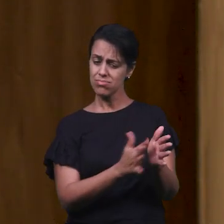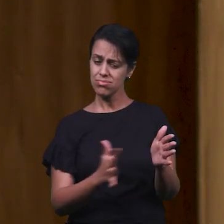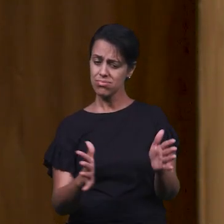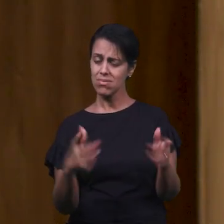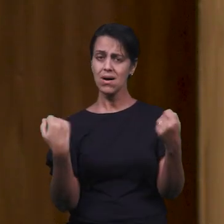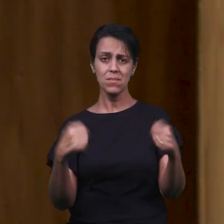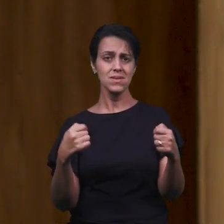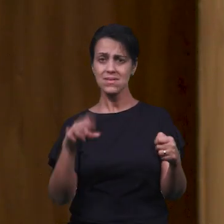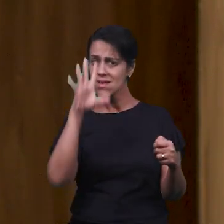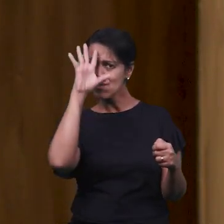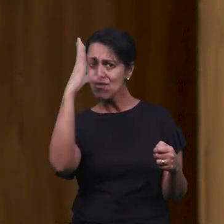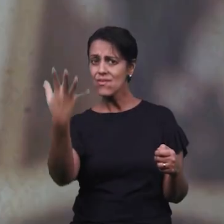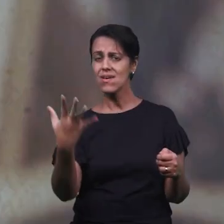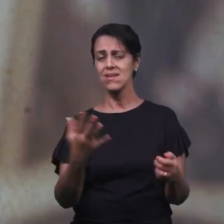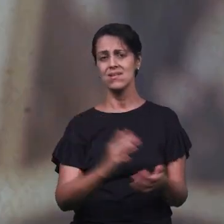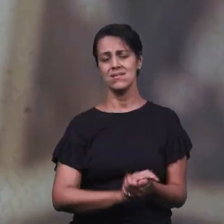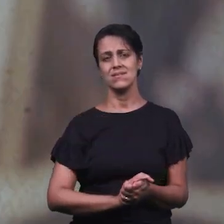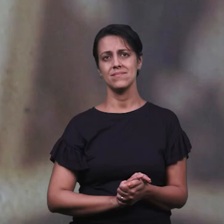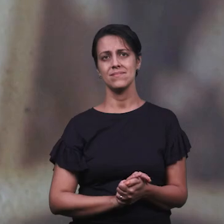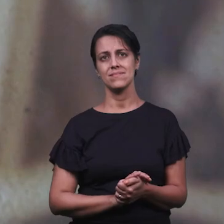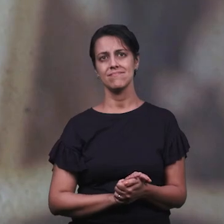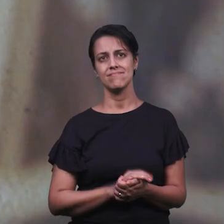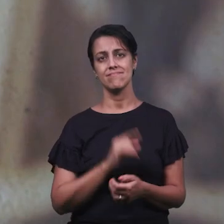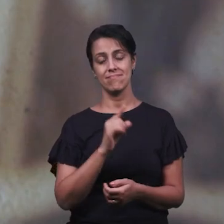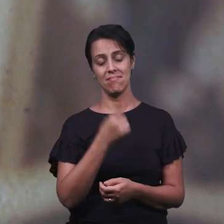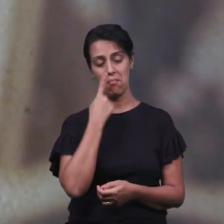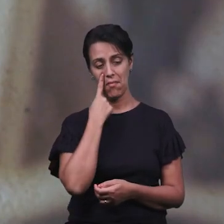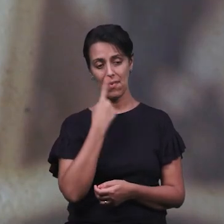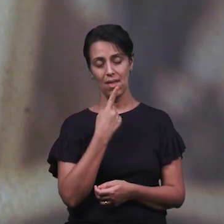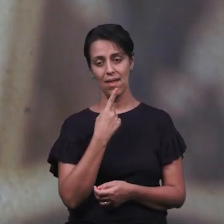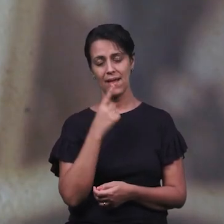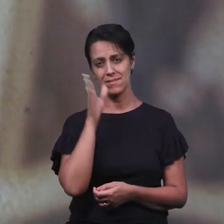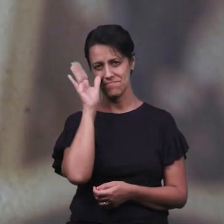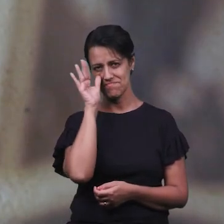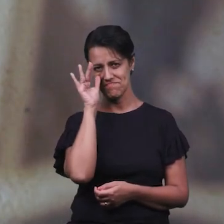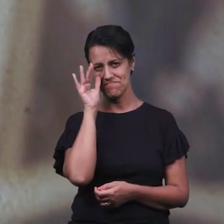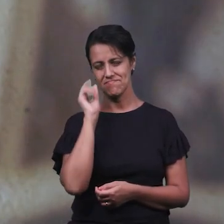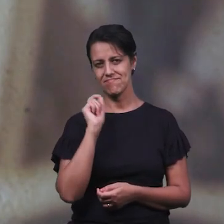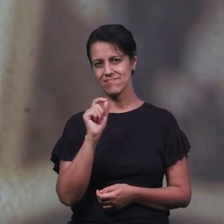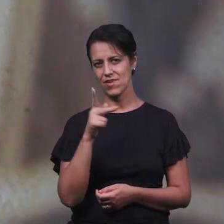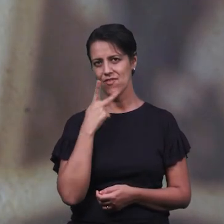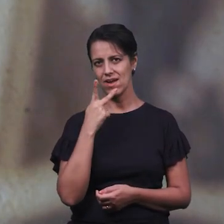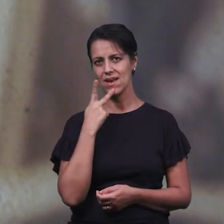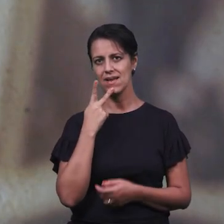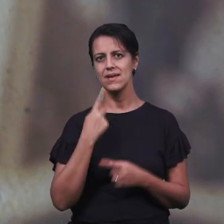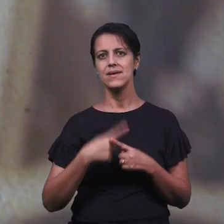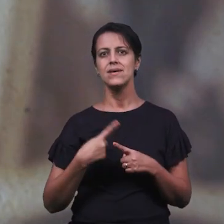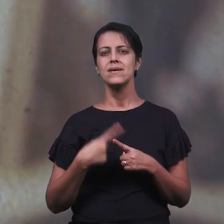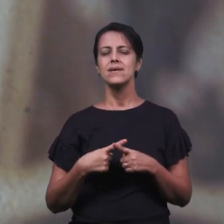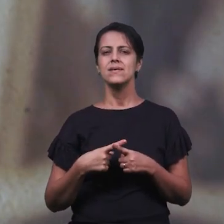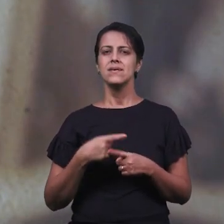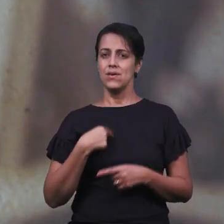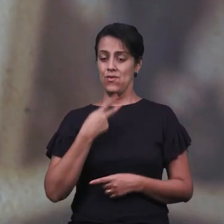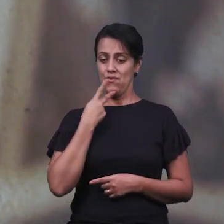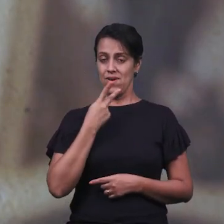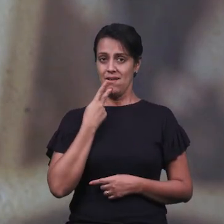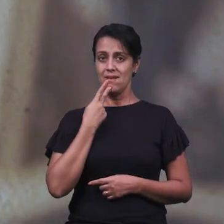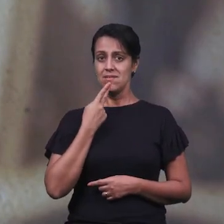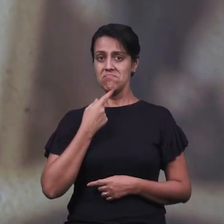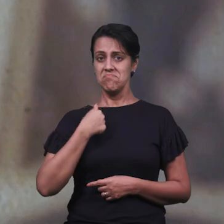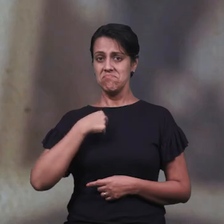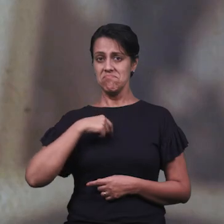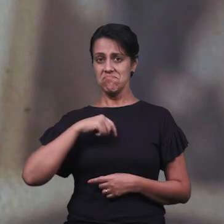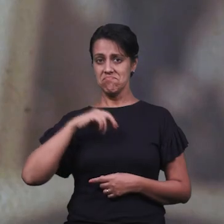seja resolvido, né? Não, é interessante você falar disso, que eu posso dizer isso de carteirinha,